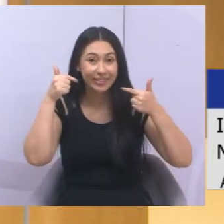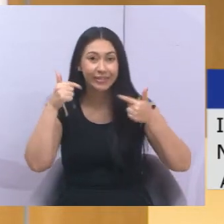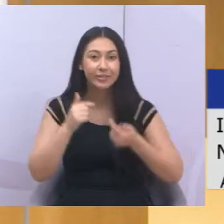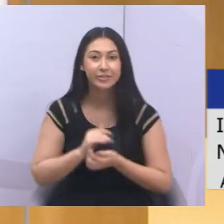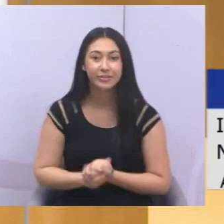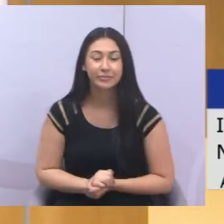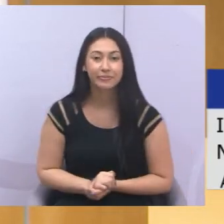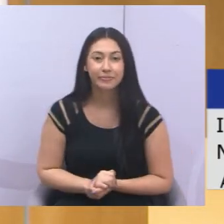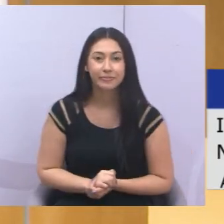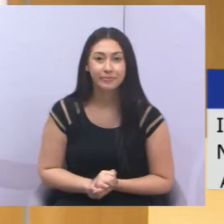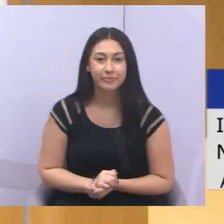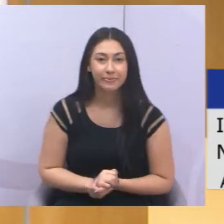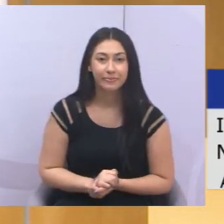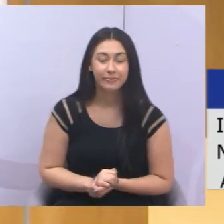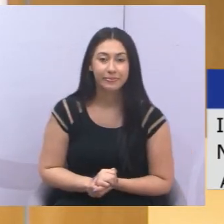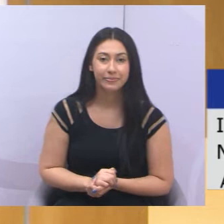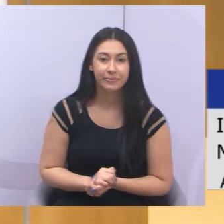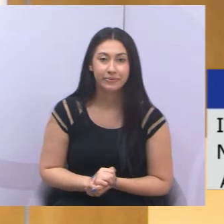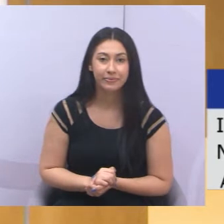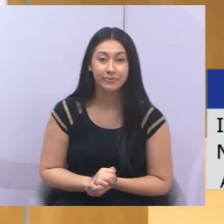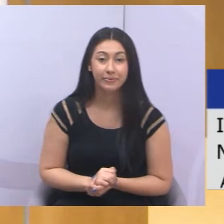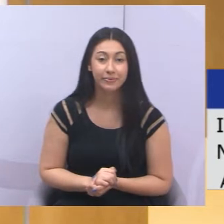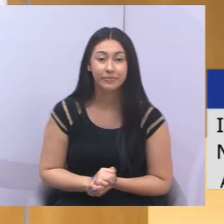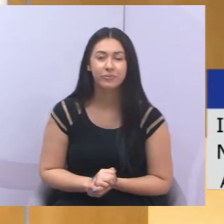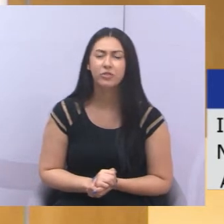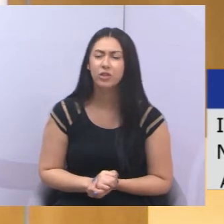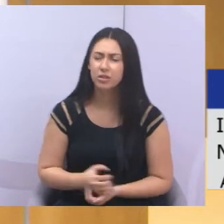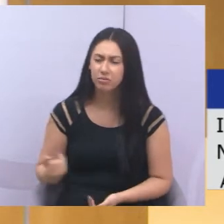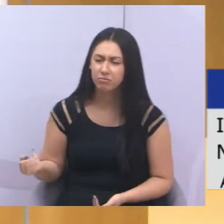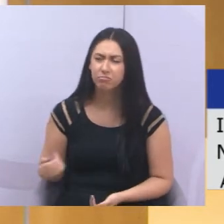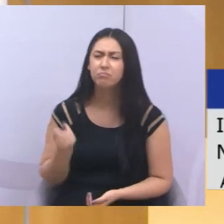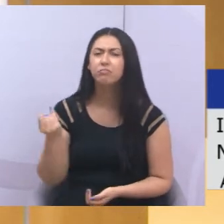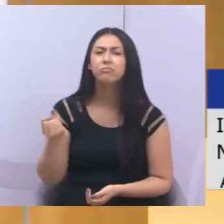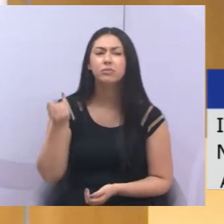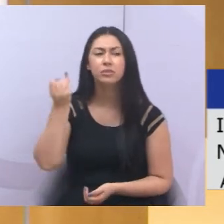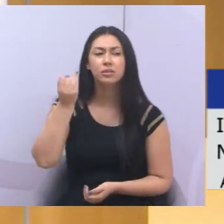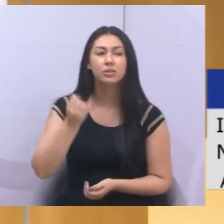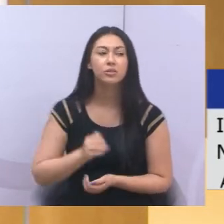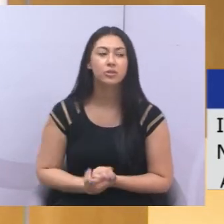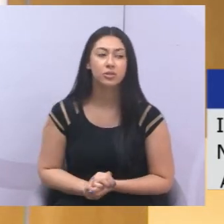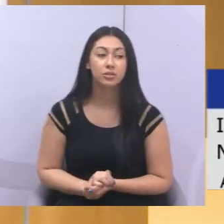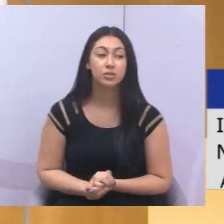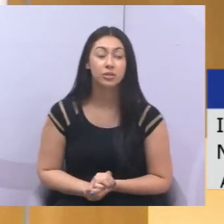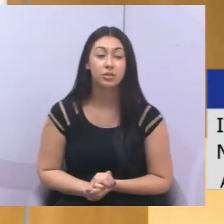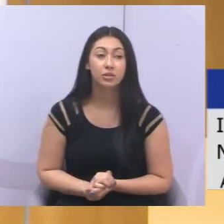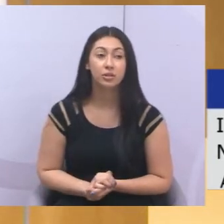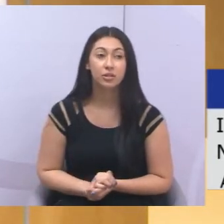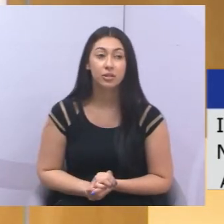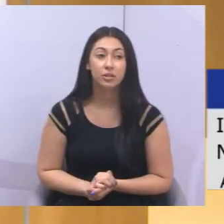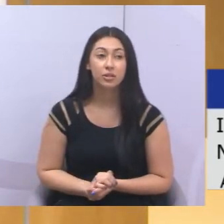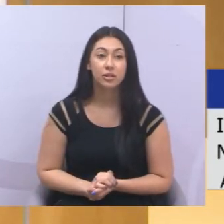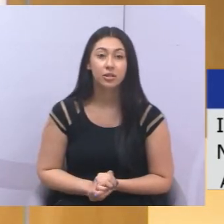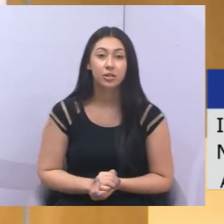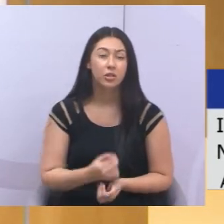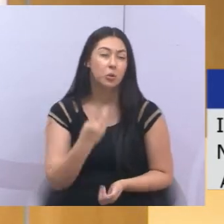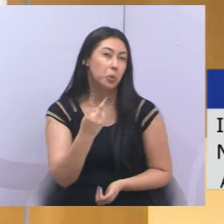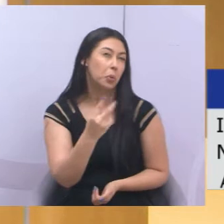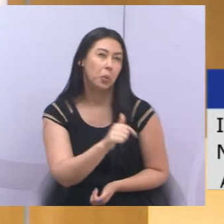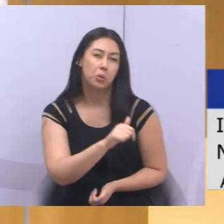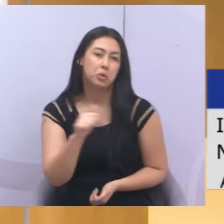daquela criançada. Como foi importante aquelas duas, três